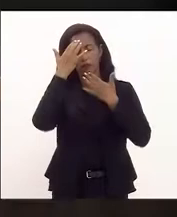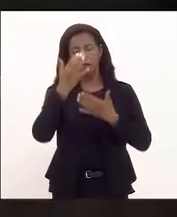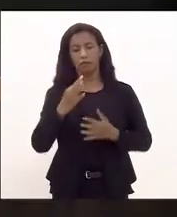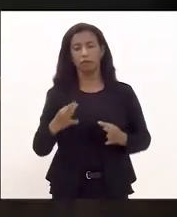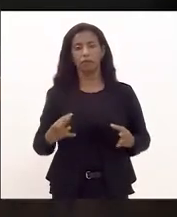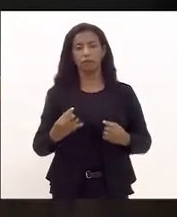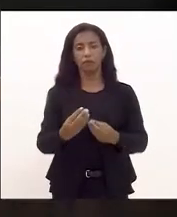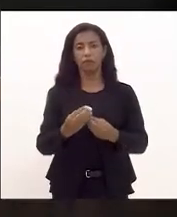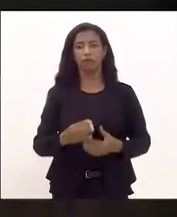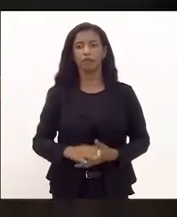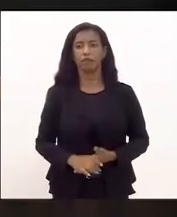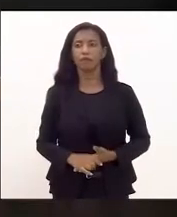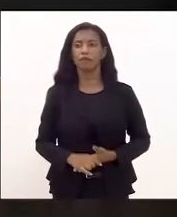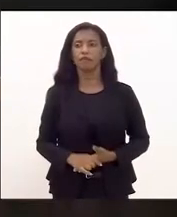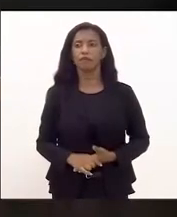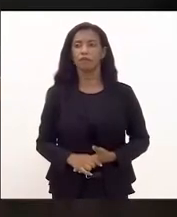todos